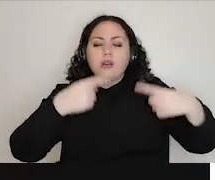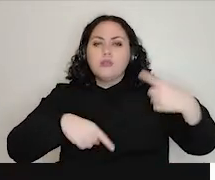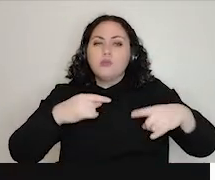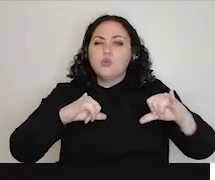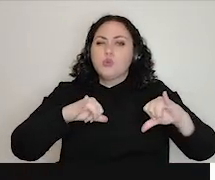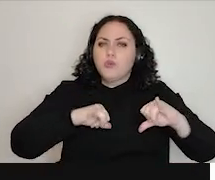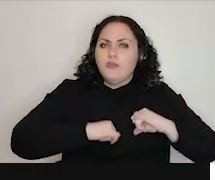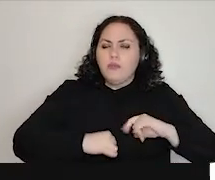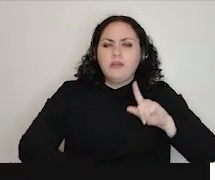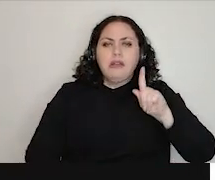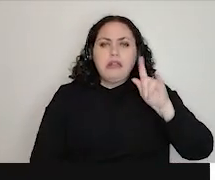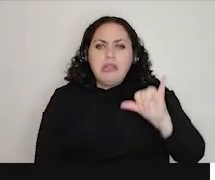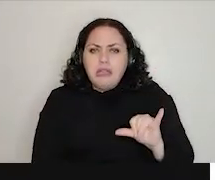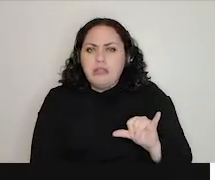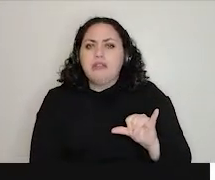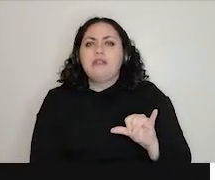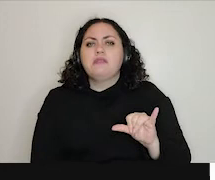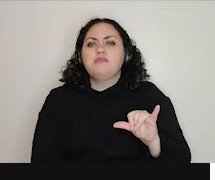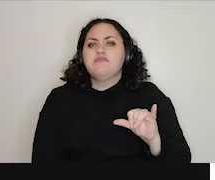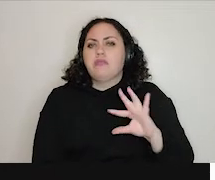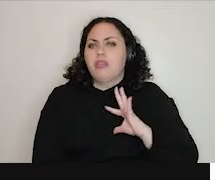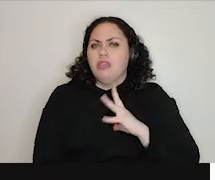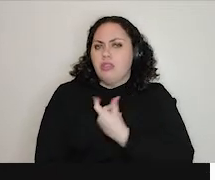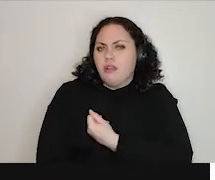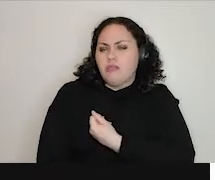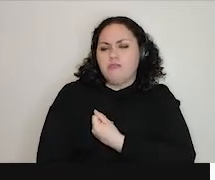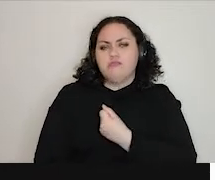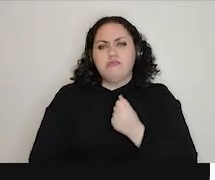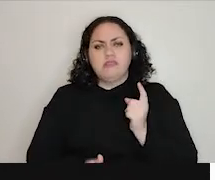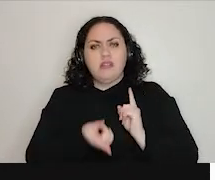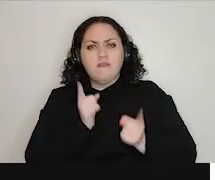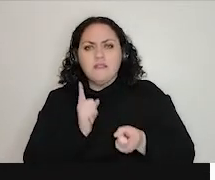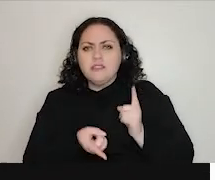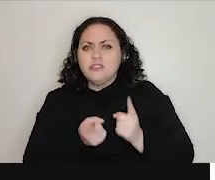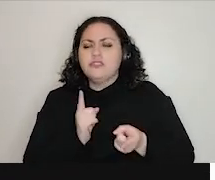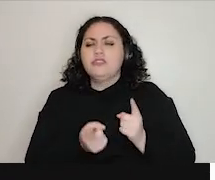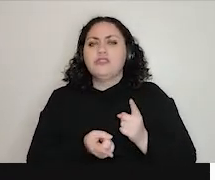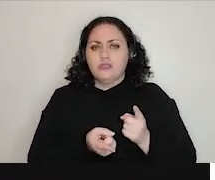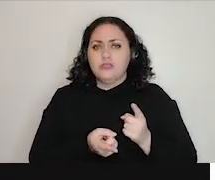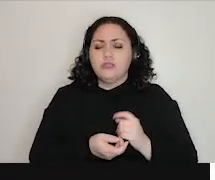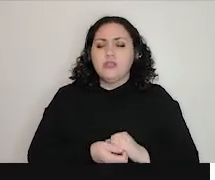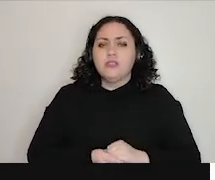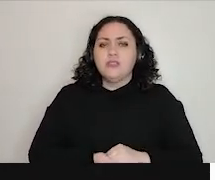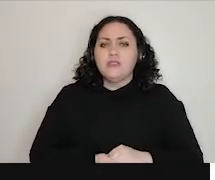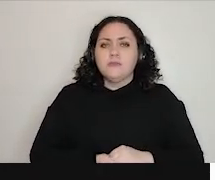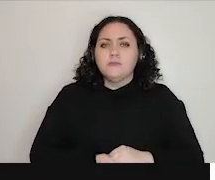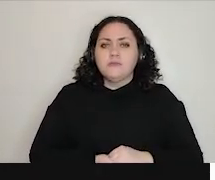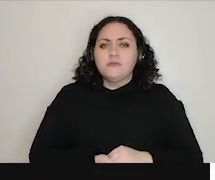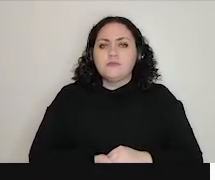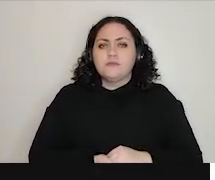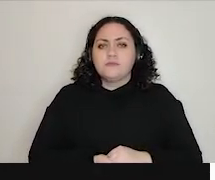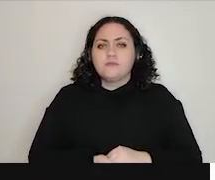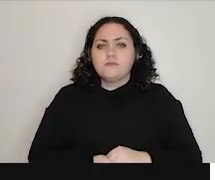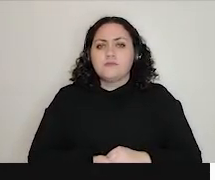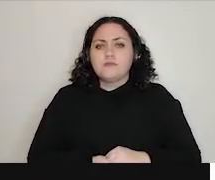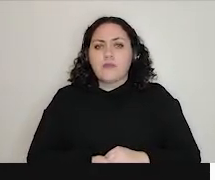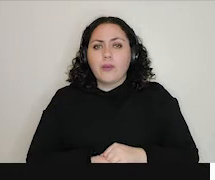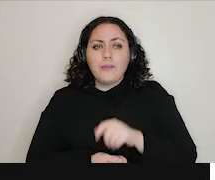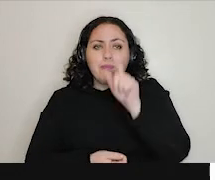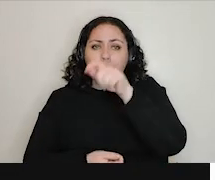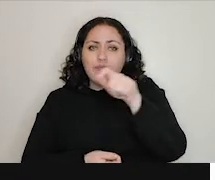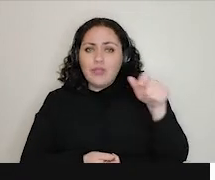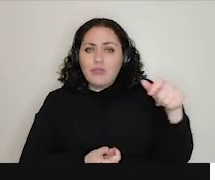psíquico gays, trans, travestis, né? O